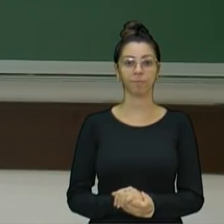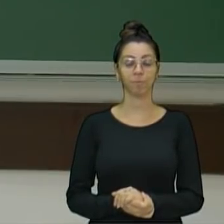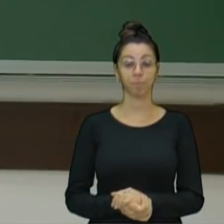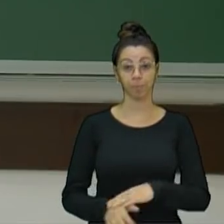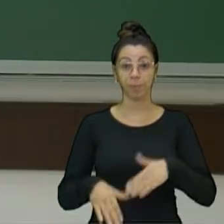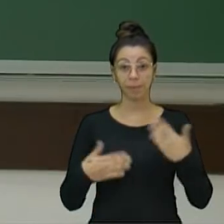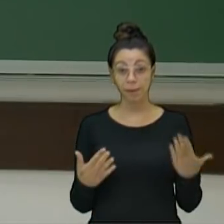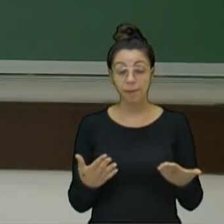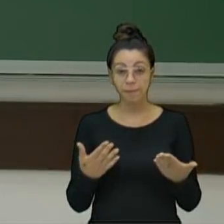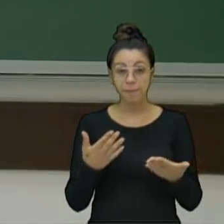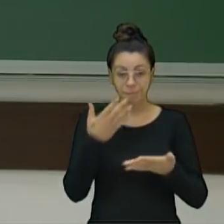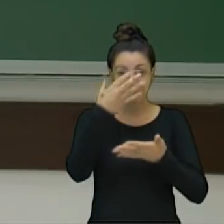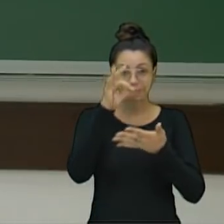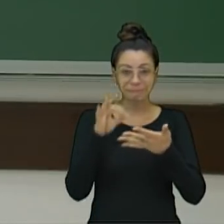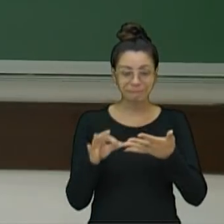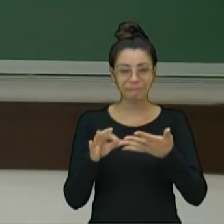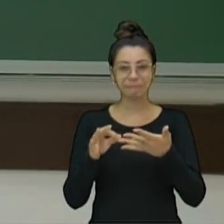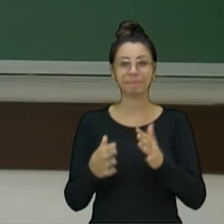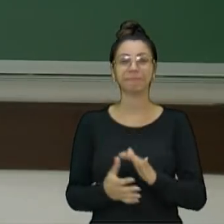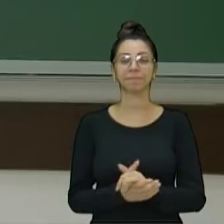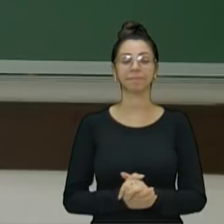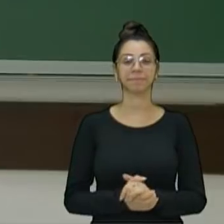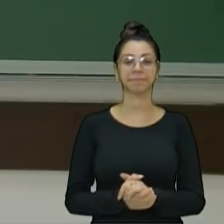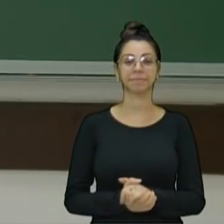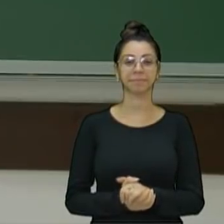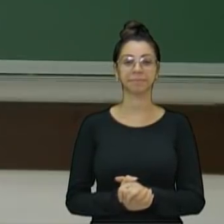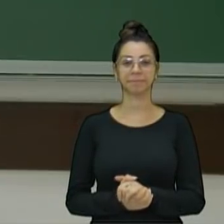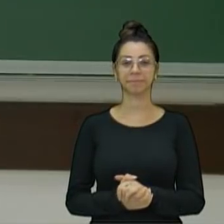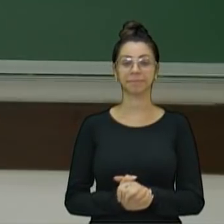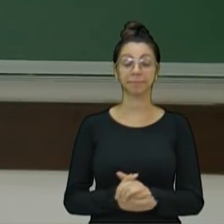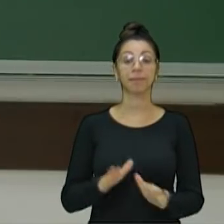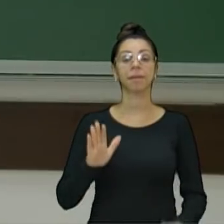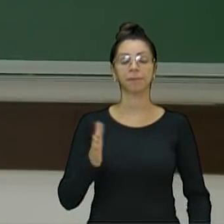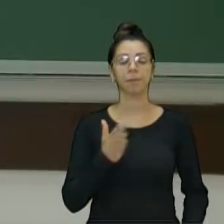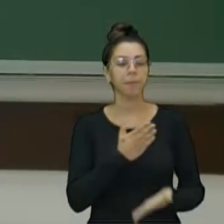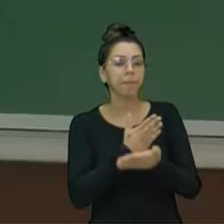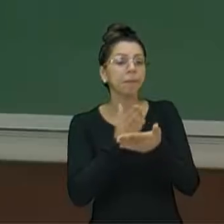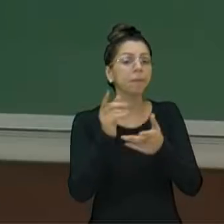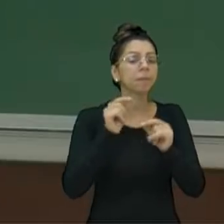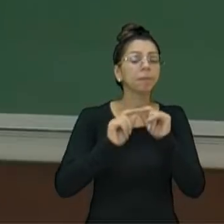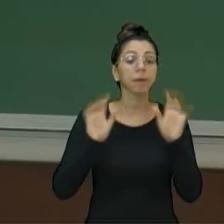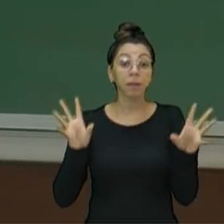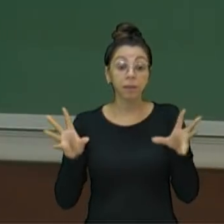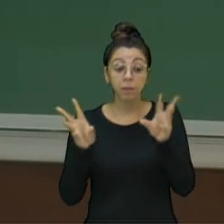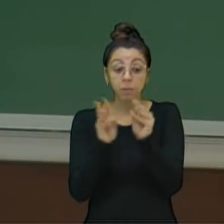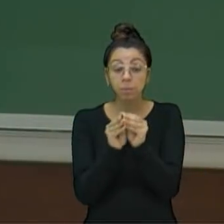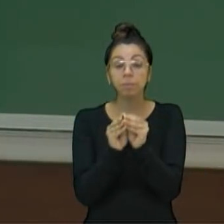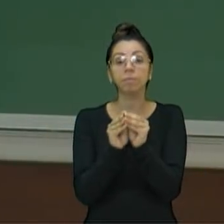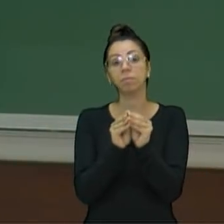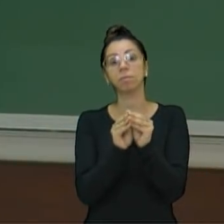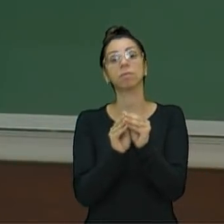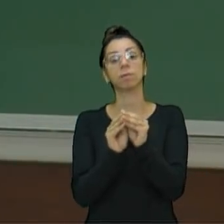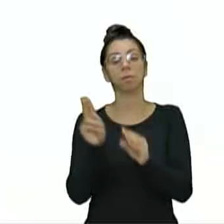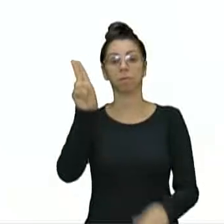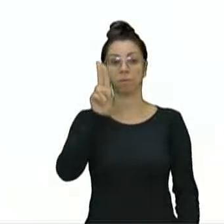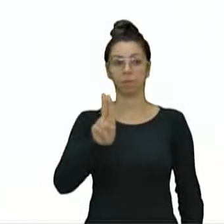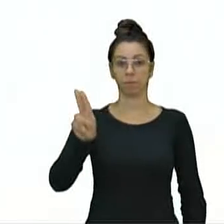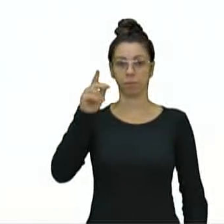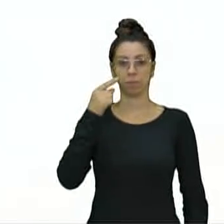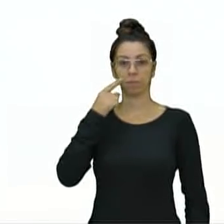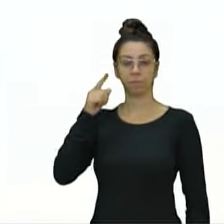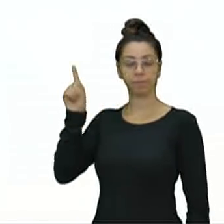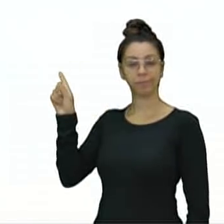E aí, vamos conferir? Let's check? Vejam só, eu já começo resumindo, né? Então, eu uso lá o in